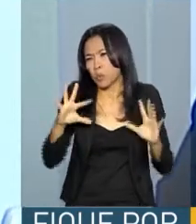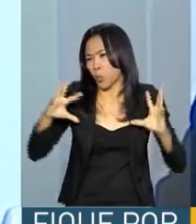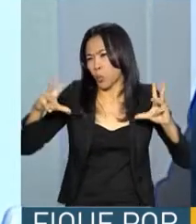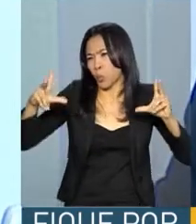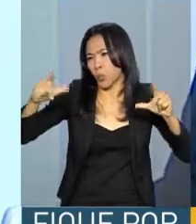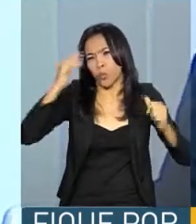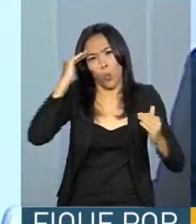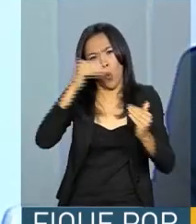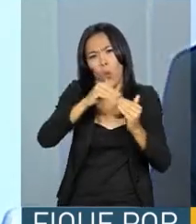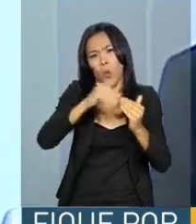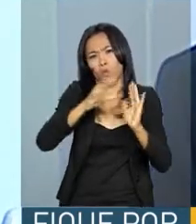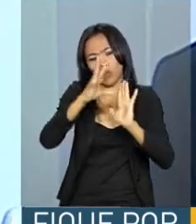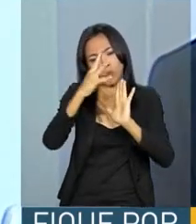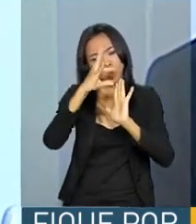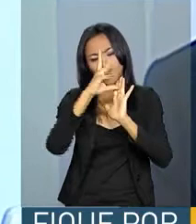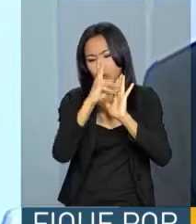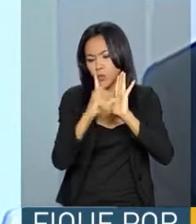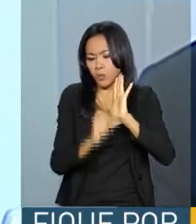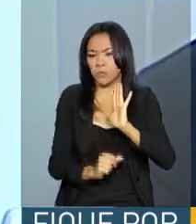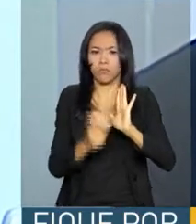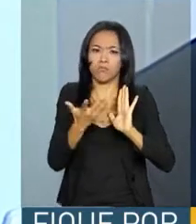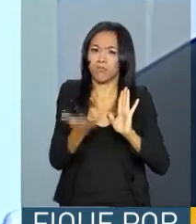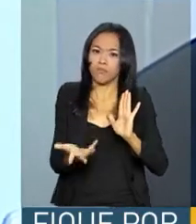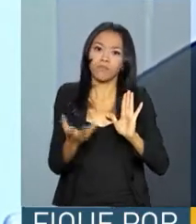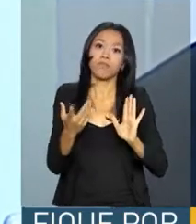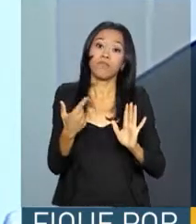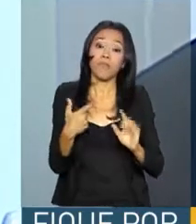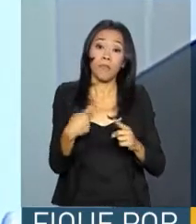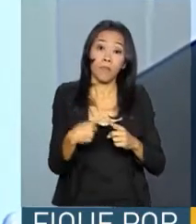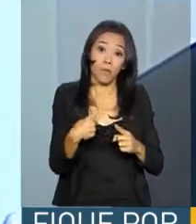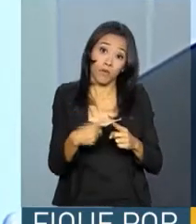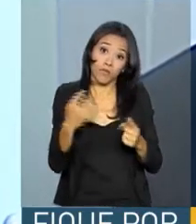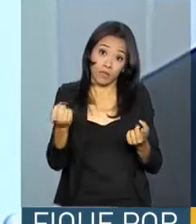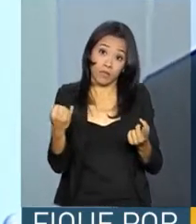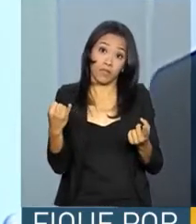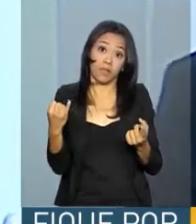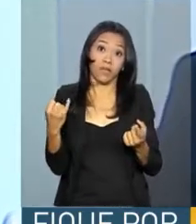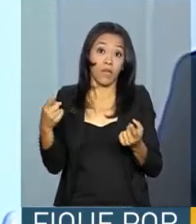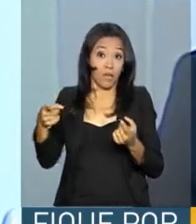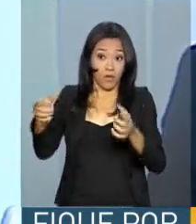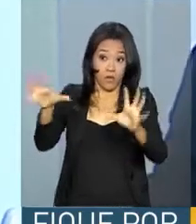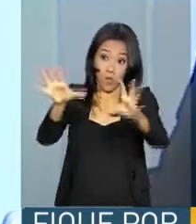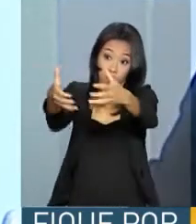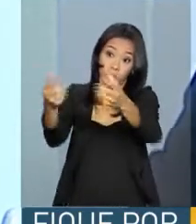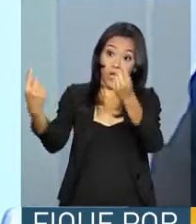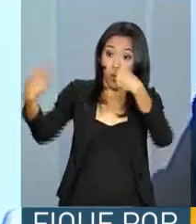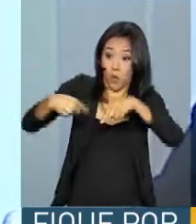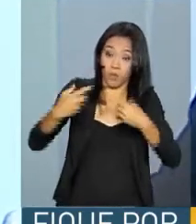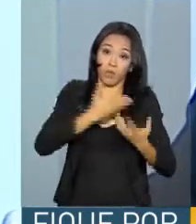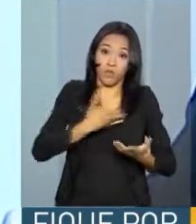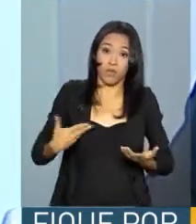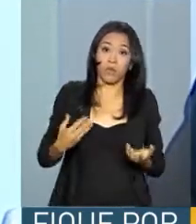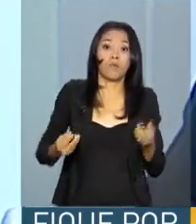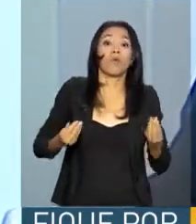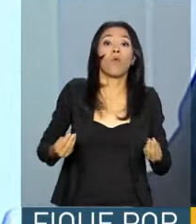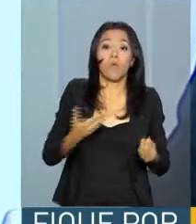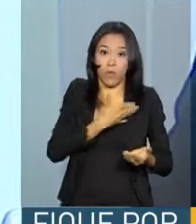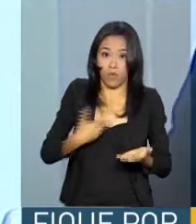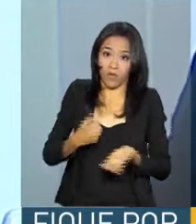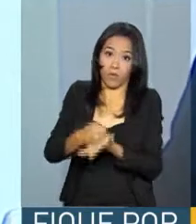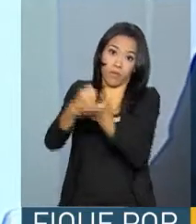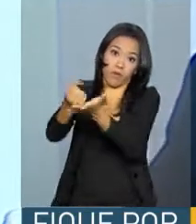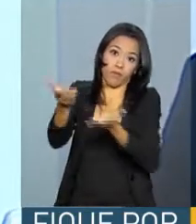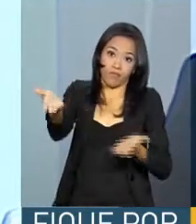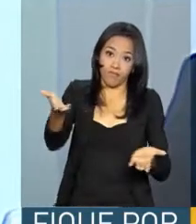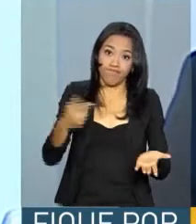lugar, evidentemente, não poderá ter apoio do governo, porque se ele está se opondo ao que o governo fez, como é que o governo vai apoiá-lo, né?